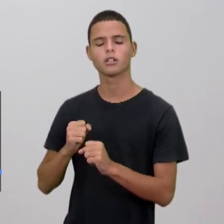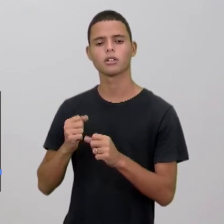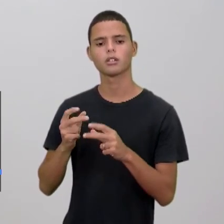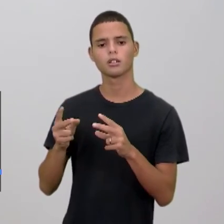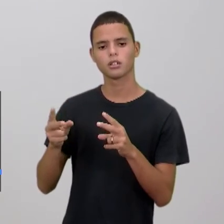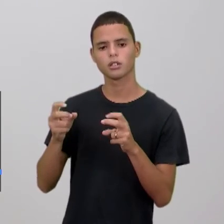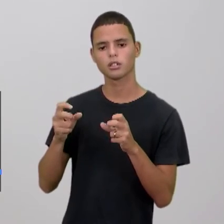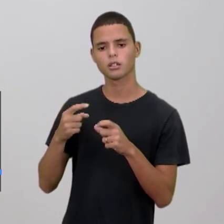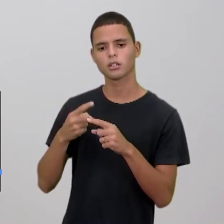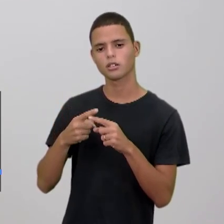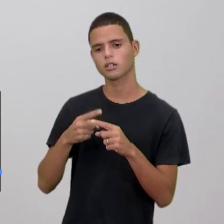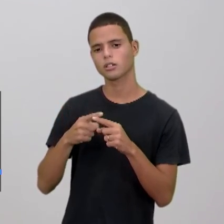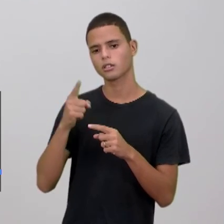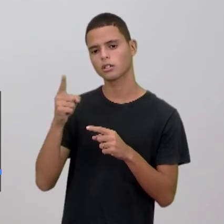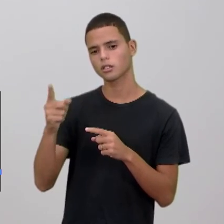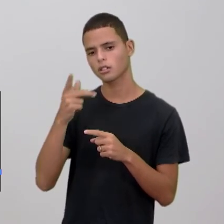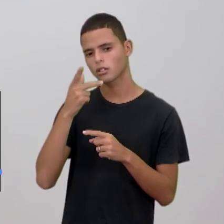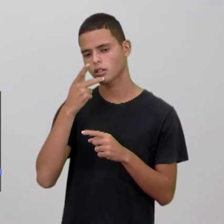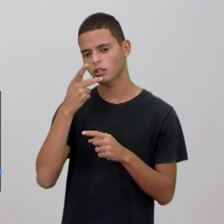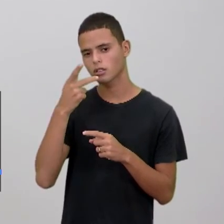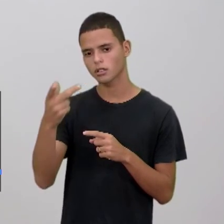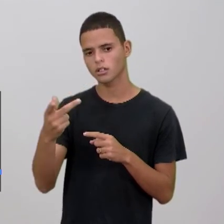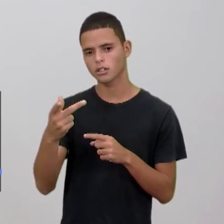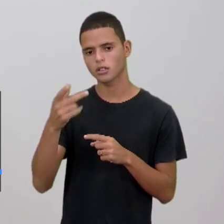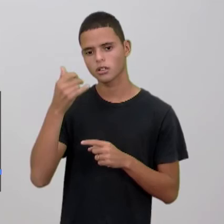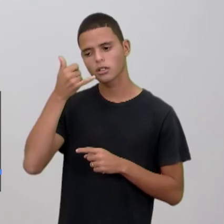eu ouvi falando no celular em francês.